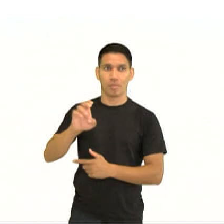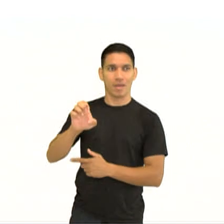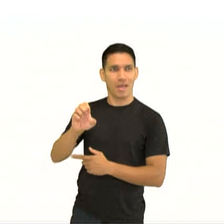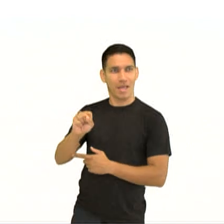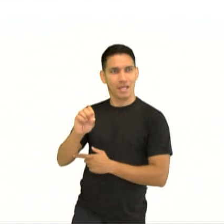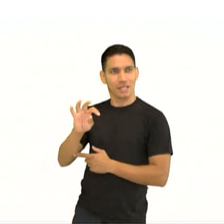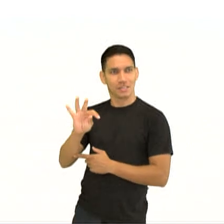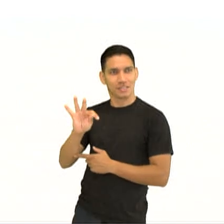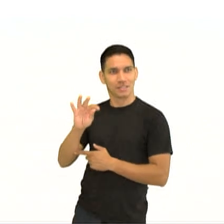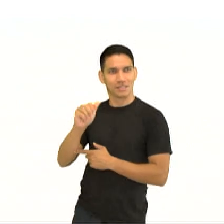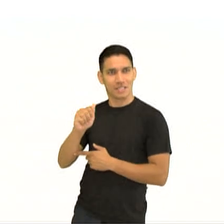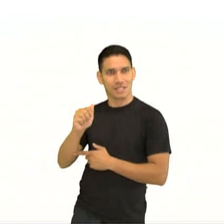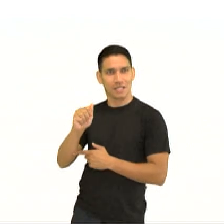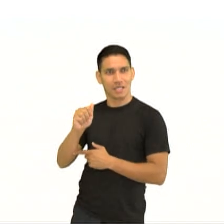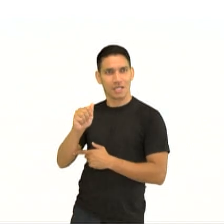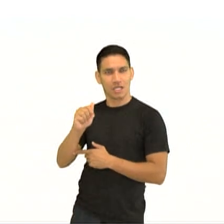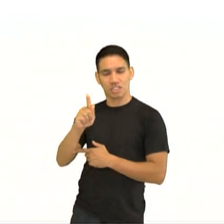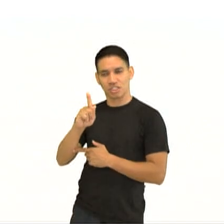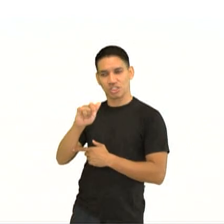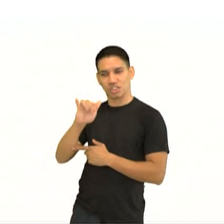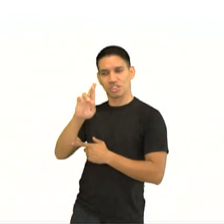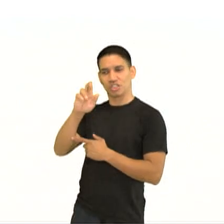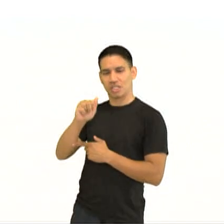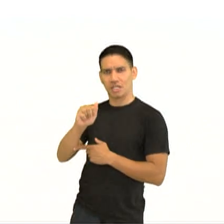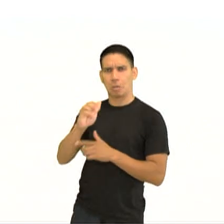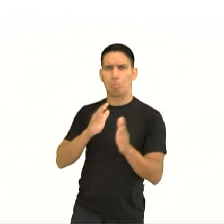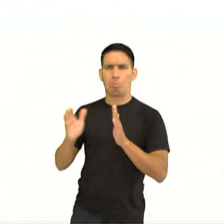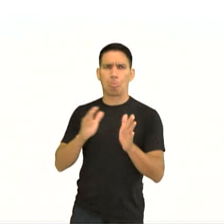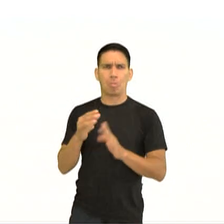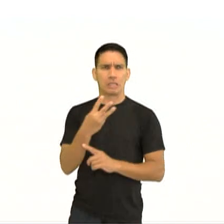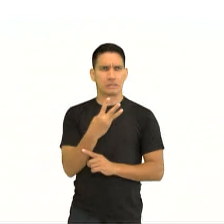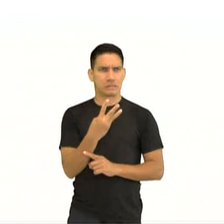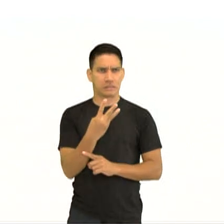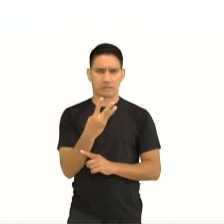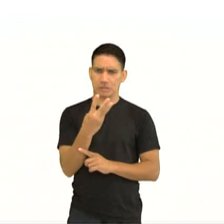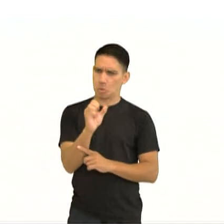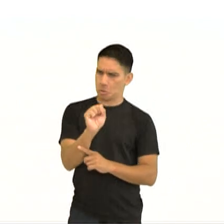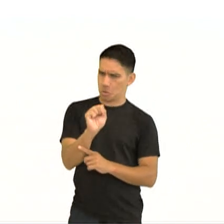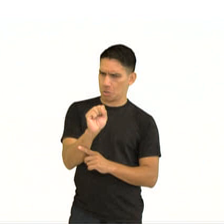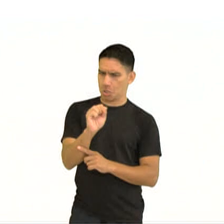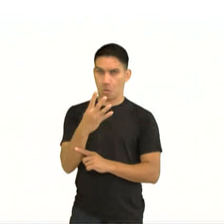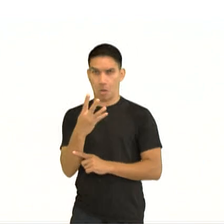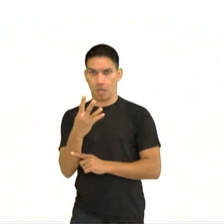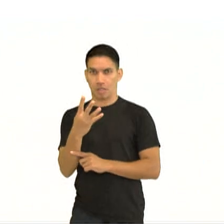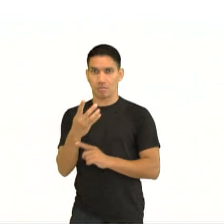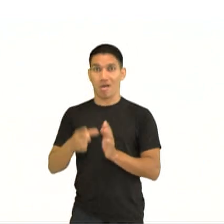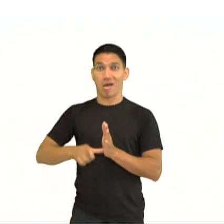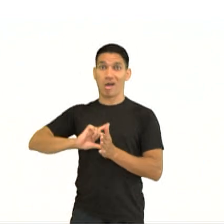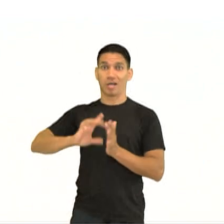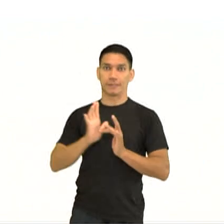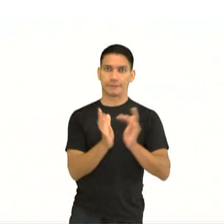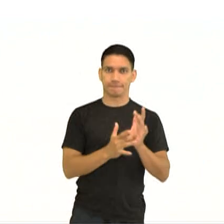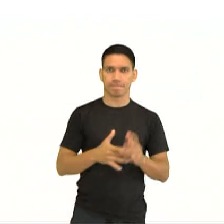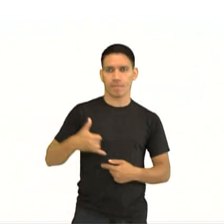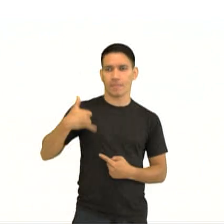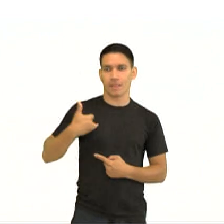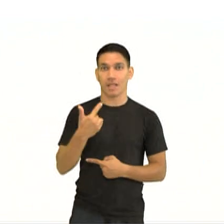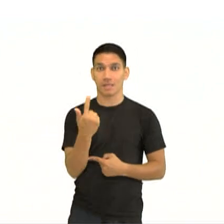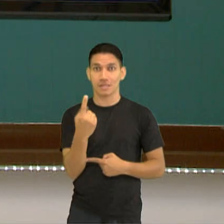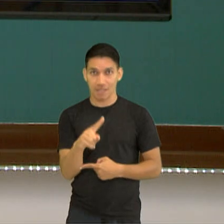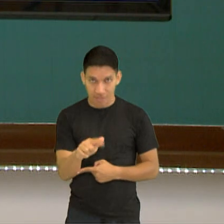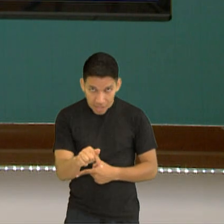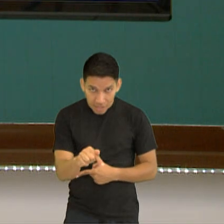na Macedônia, em 384 a.C. Com 17 anos, partiu para Atenas e começou